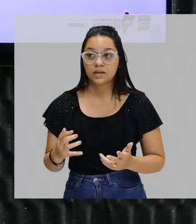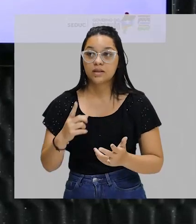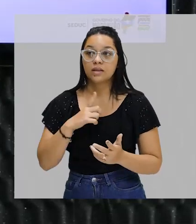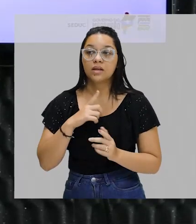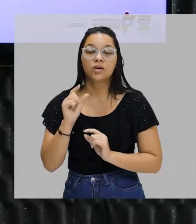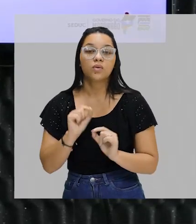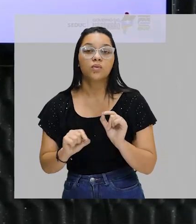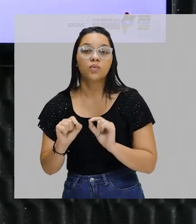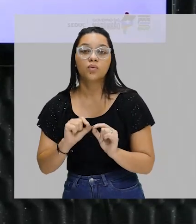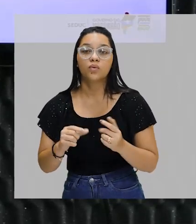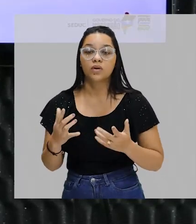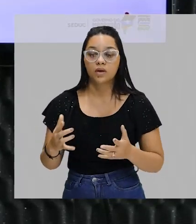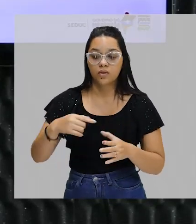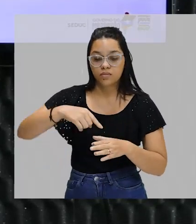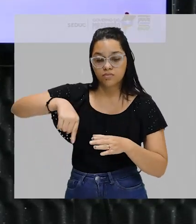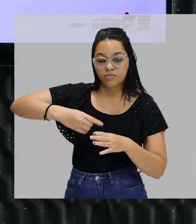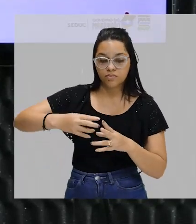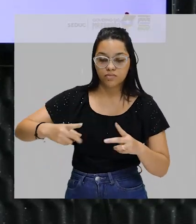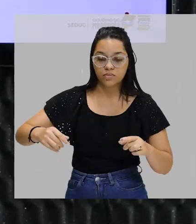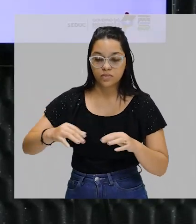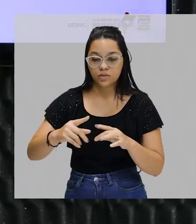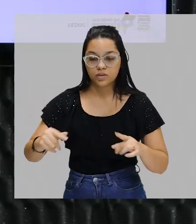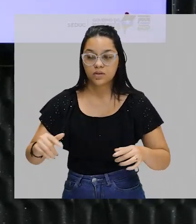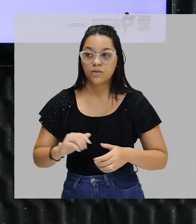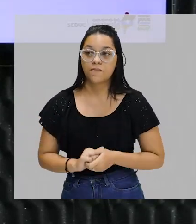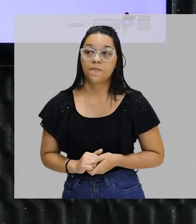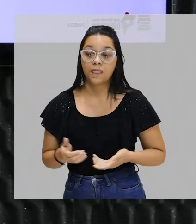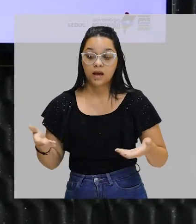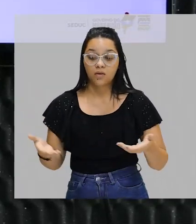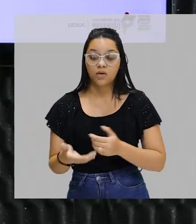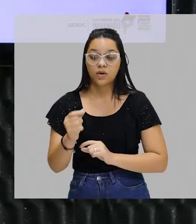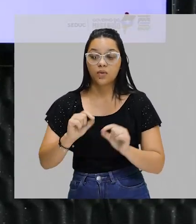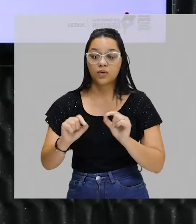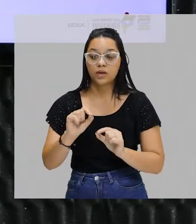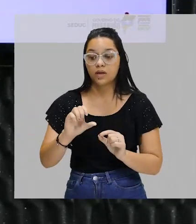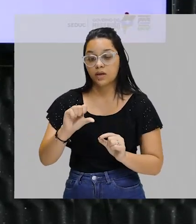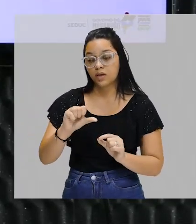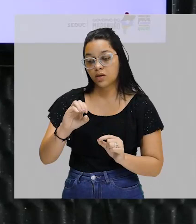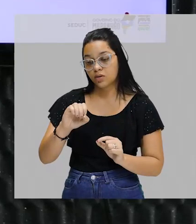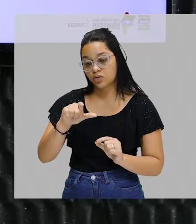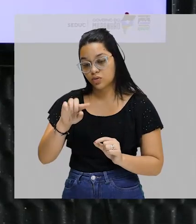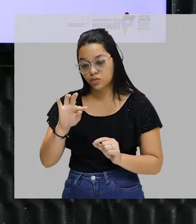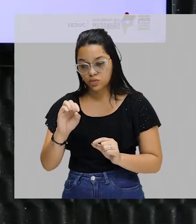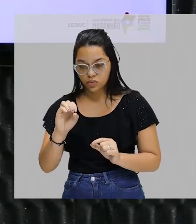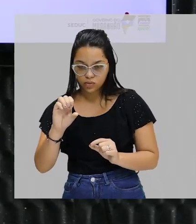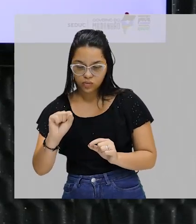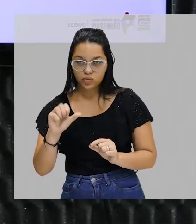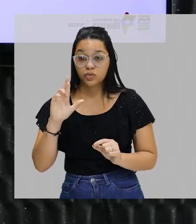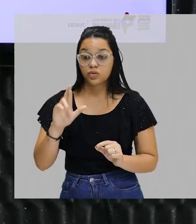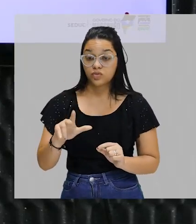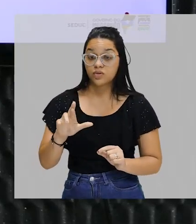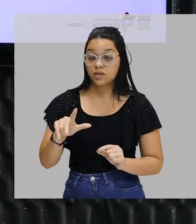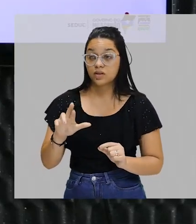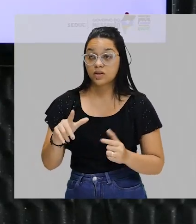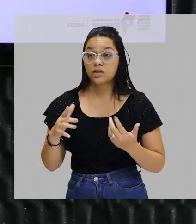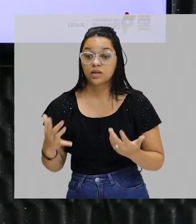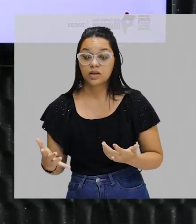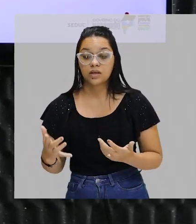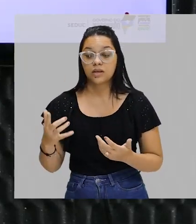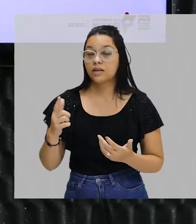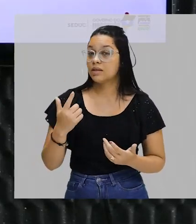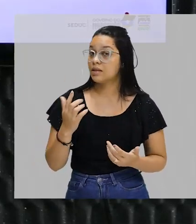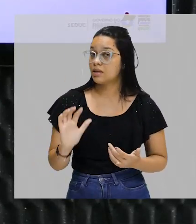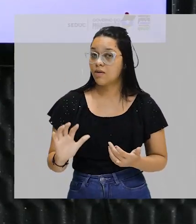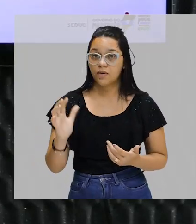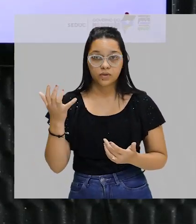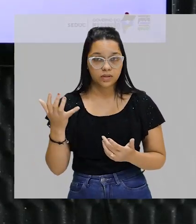na verdade, uma diluição. Agora, se forem solutos diferentes, pode não